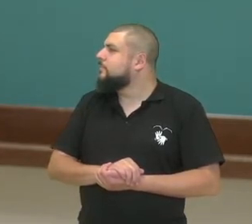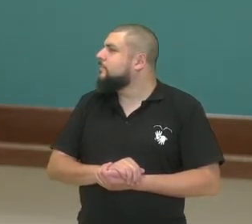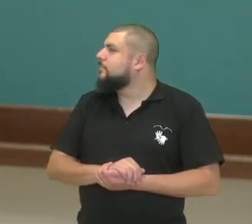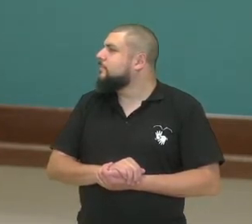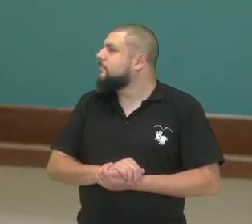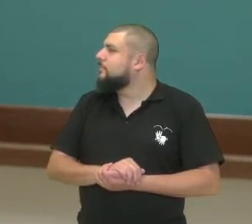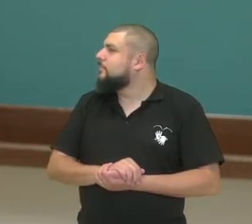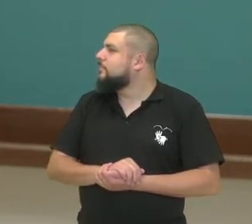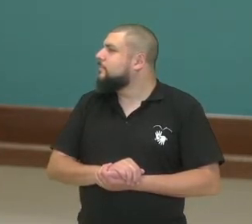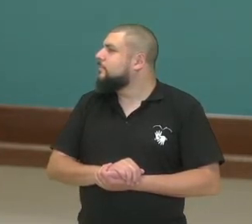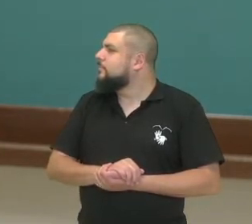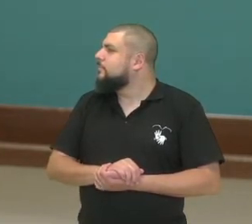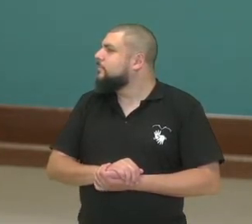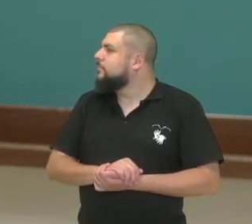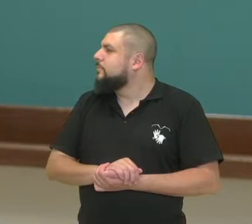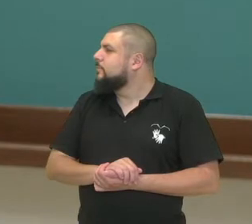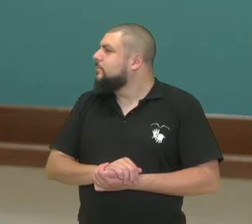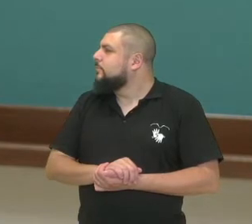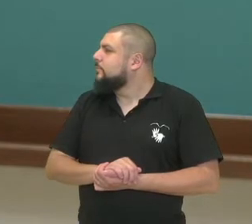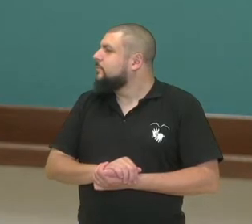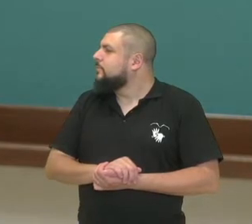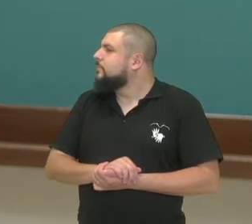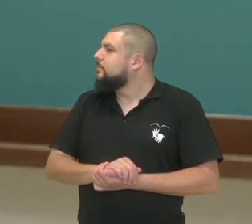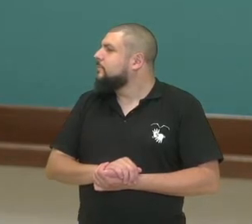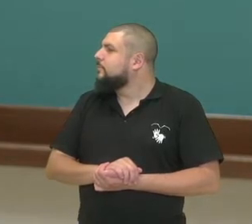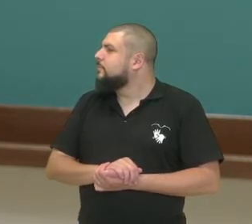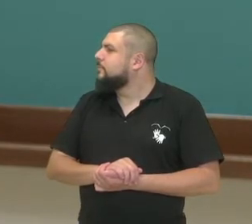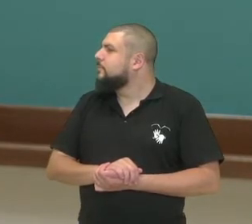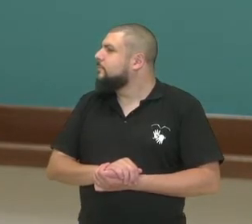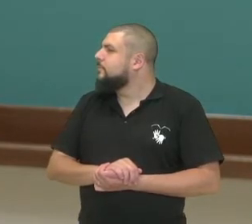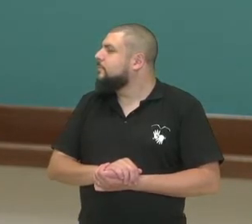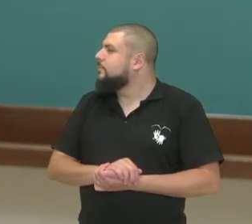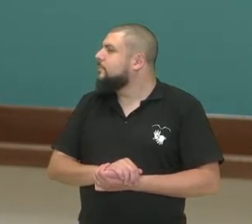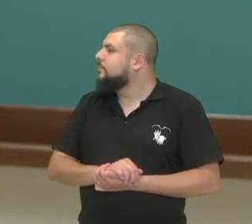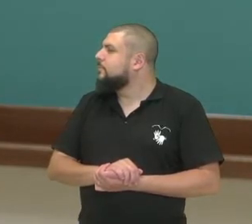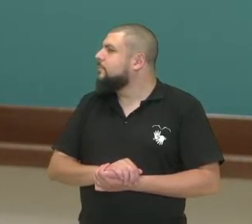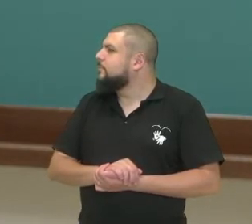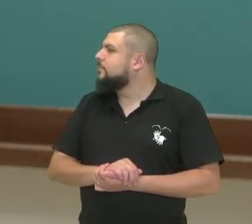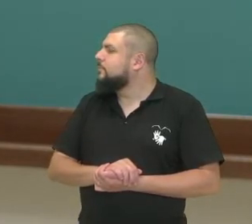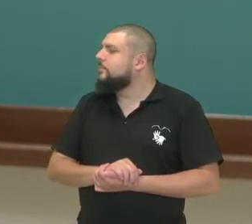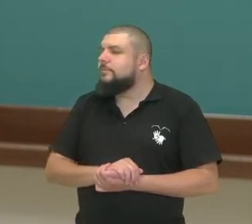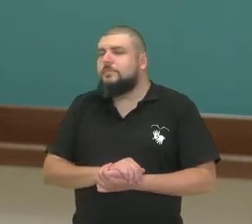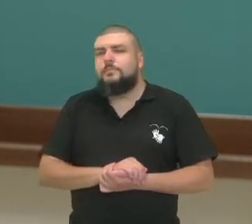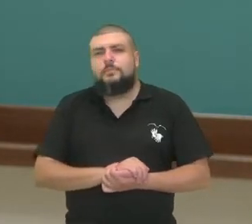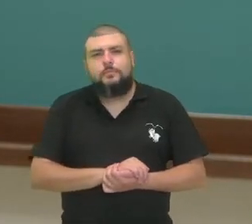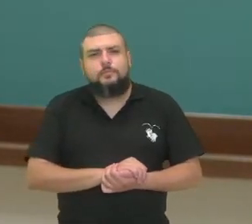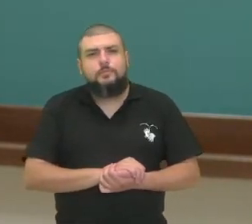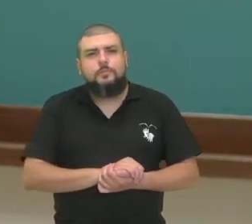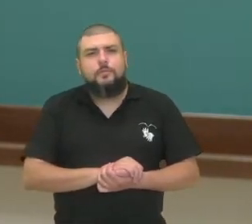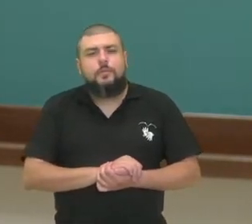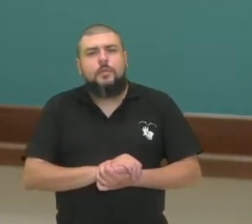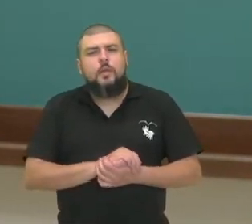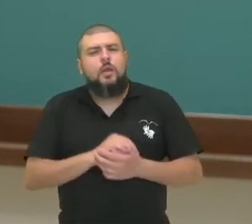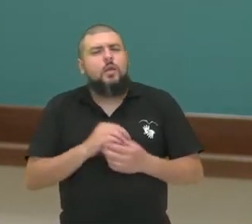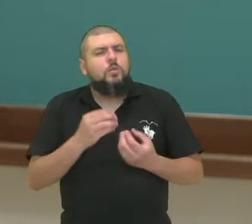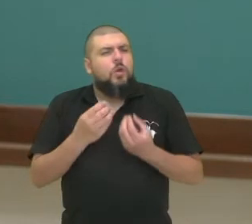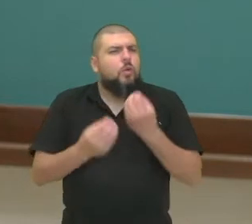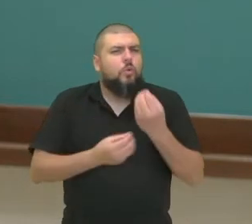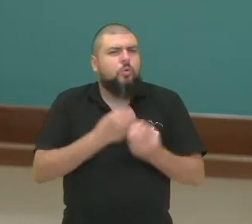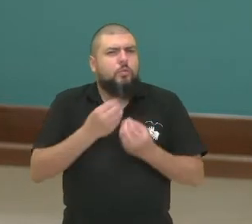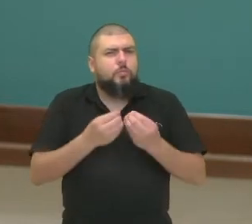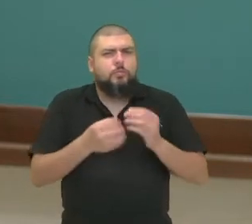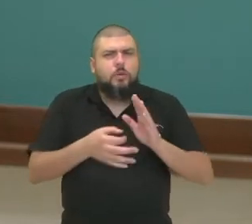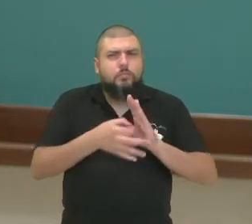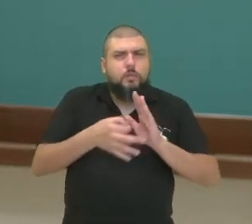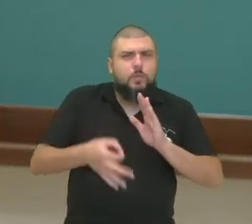nas ruas, campos, construções. Caminhando e cantando e seguindo a canção. Identifique qual crítica ao contexto